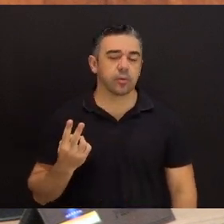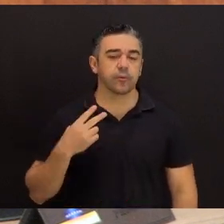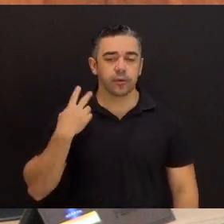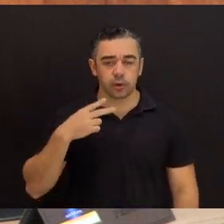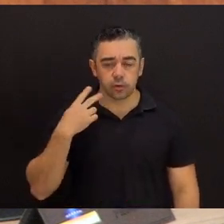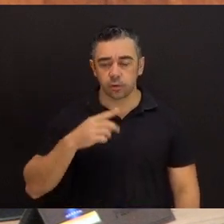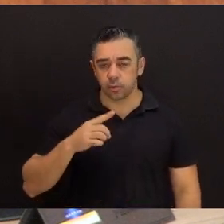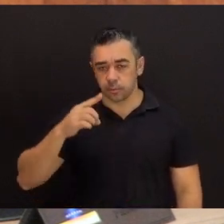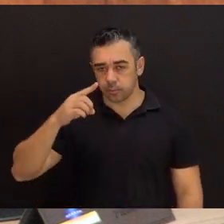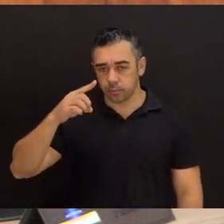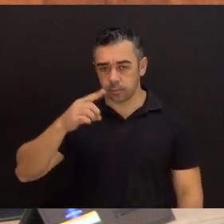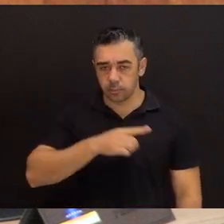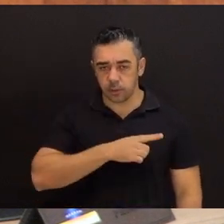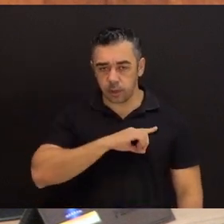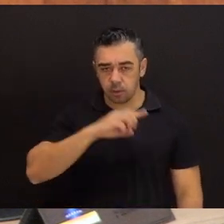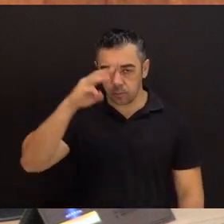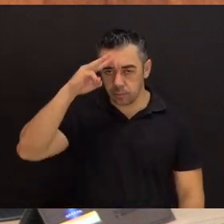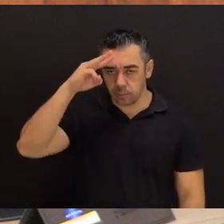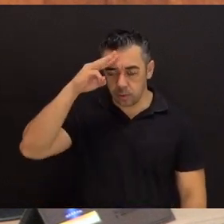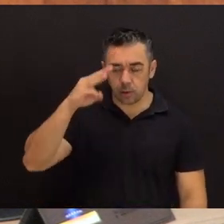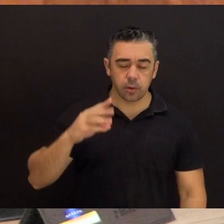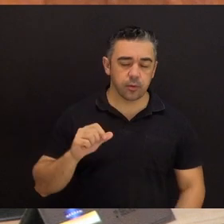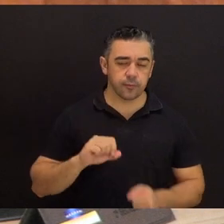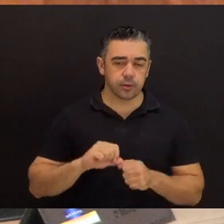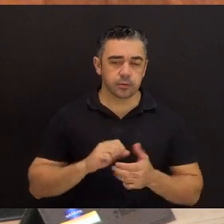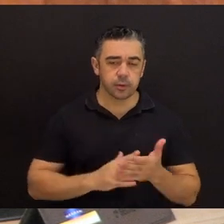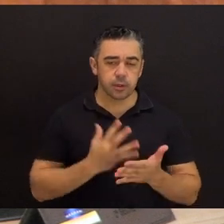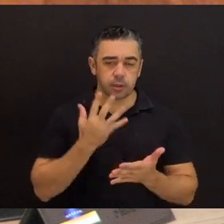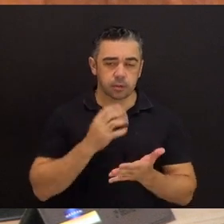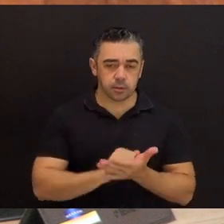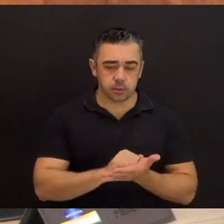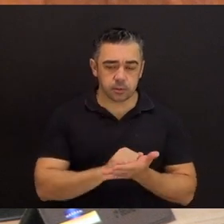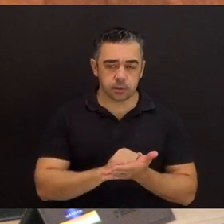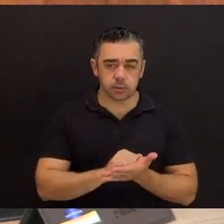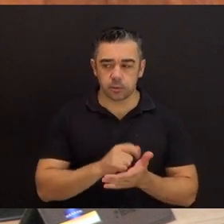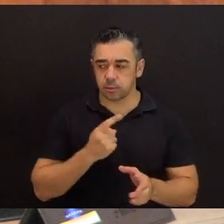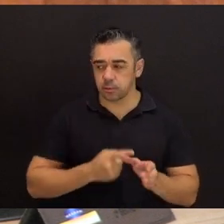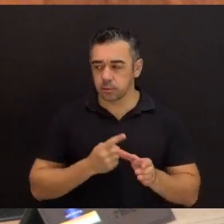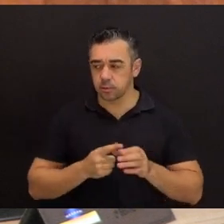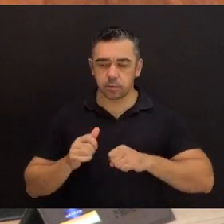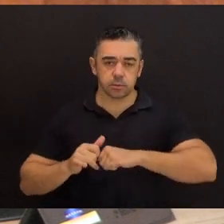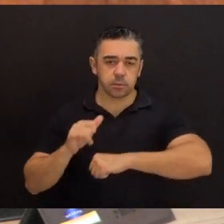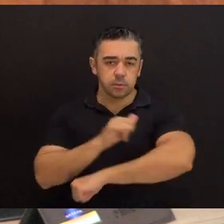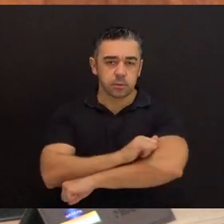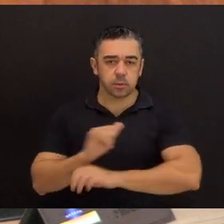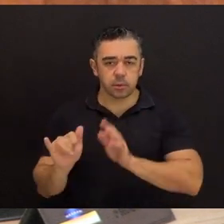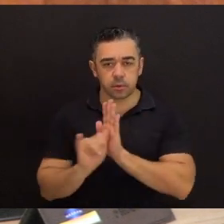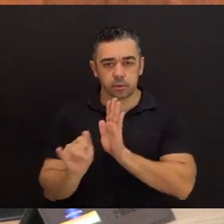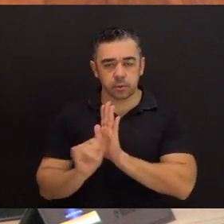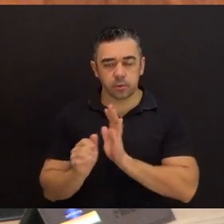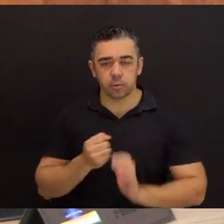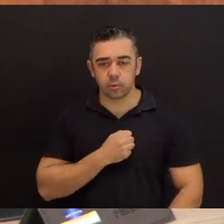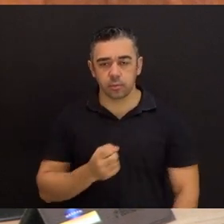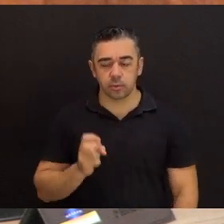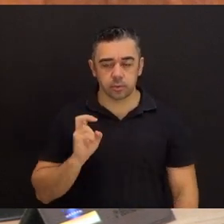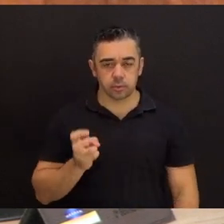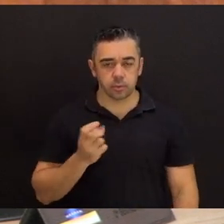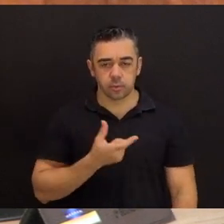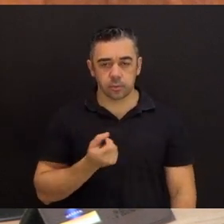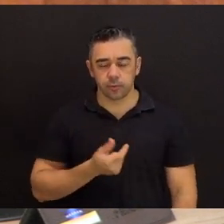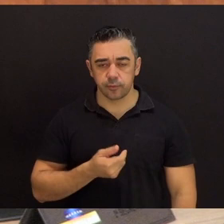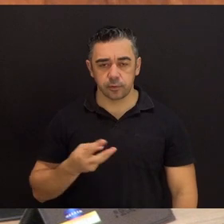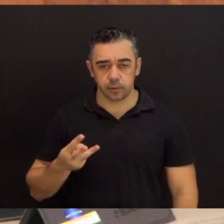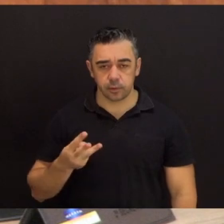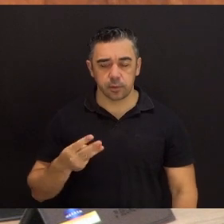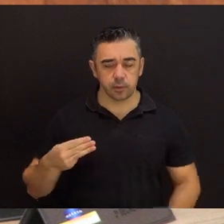delegado Michel que promova a inscrição do Município de São José dos Pinhais no edital de número 5 2023 do